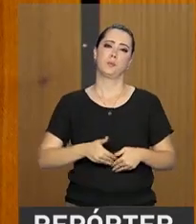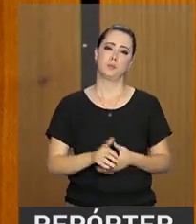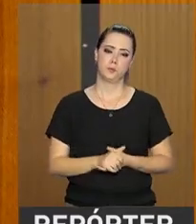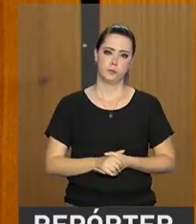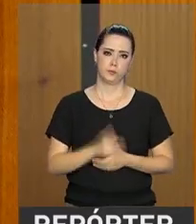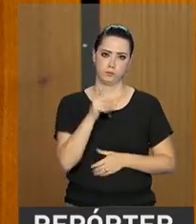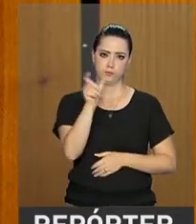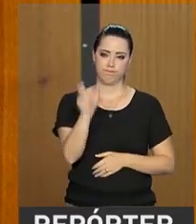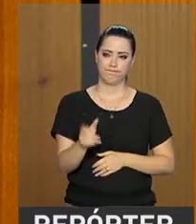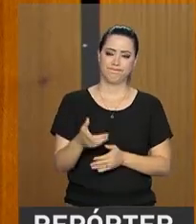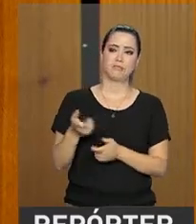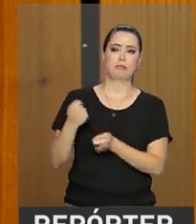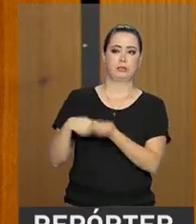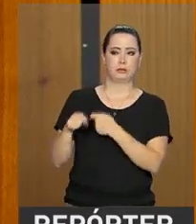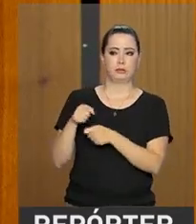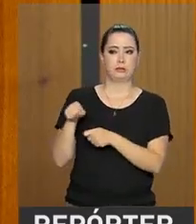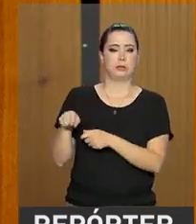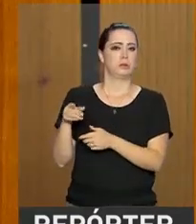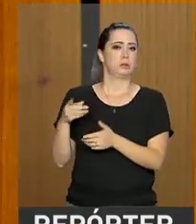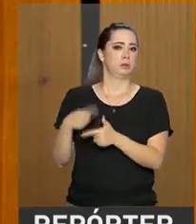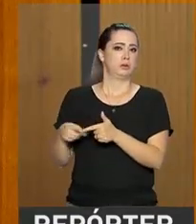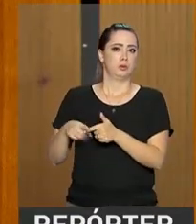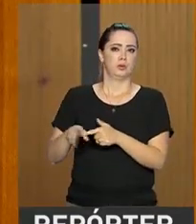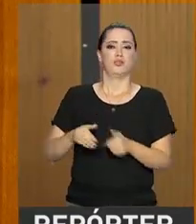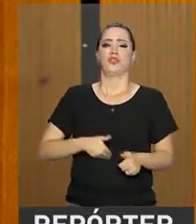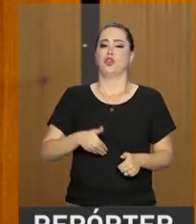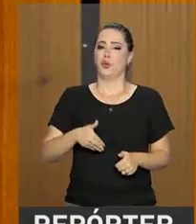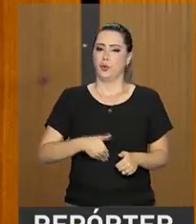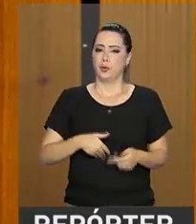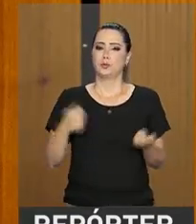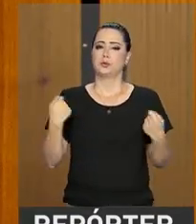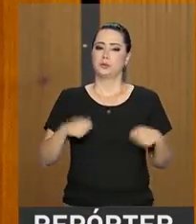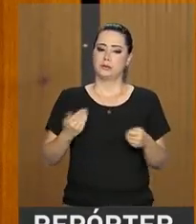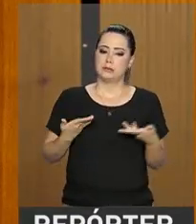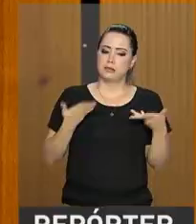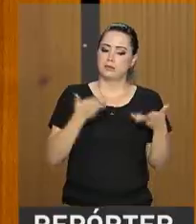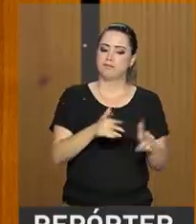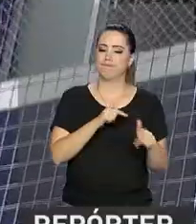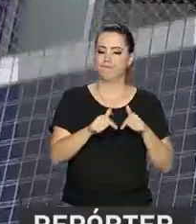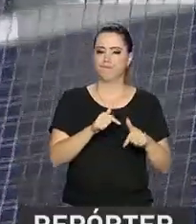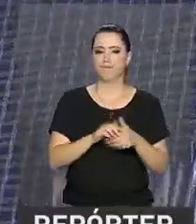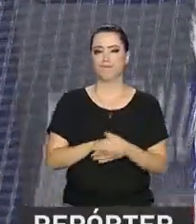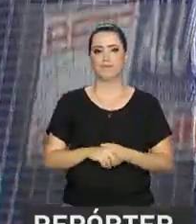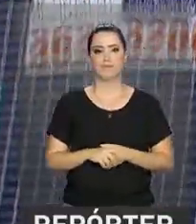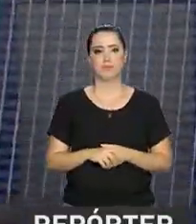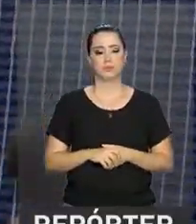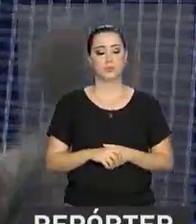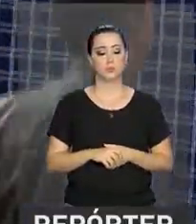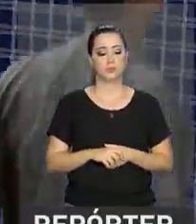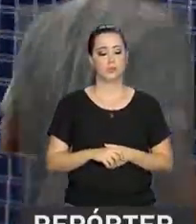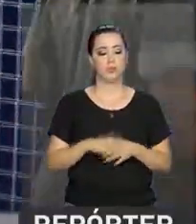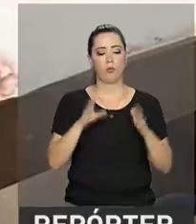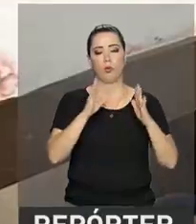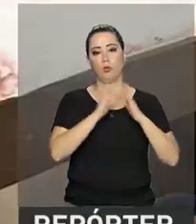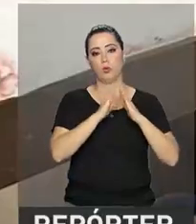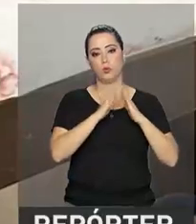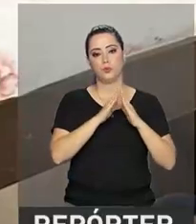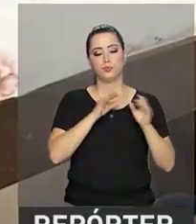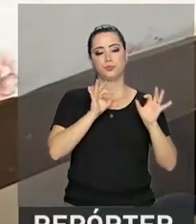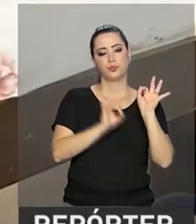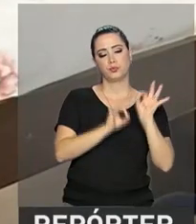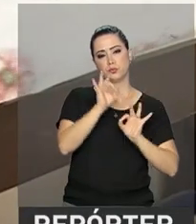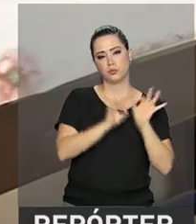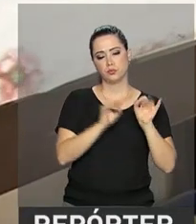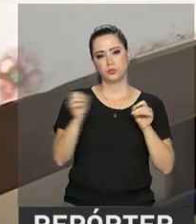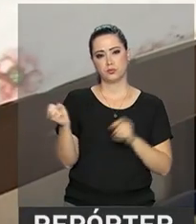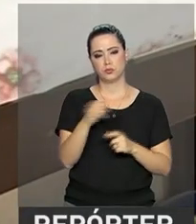Eles são refugiados econômicos com fome, que querem trabalhar e querem se inserir aqui no Brasil. No abrigo, eles se organizam nos novos